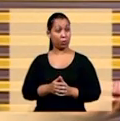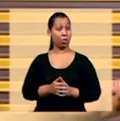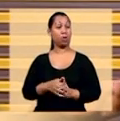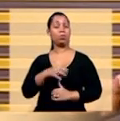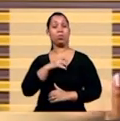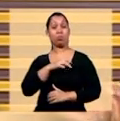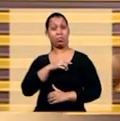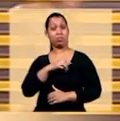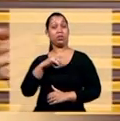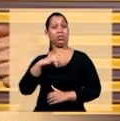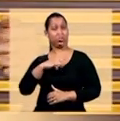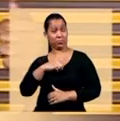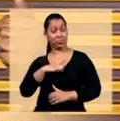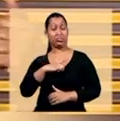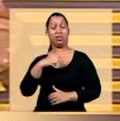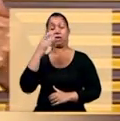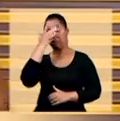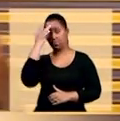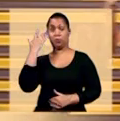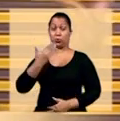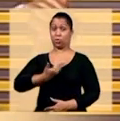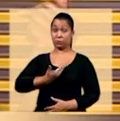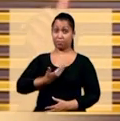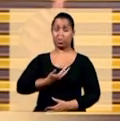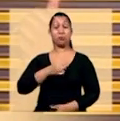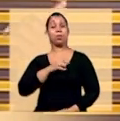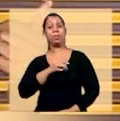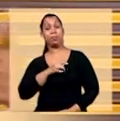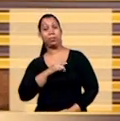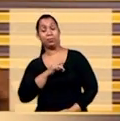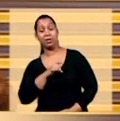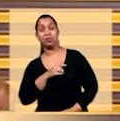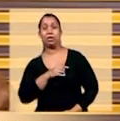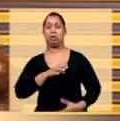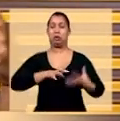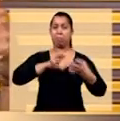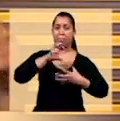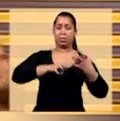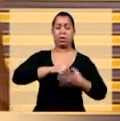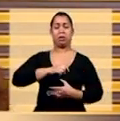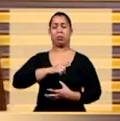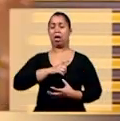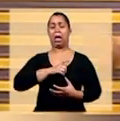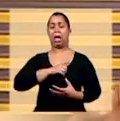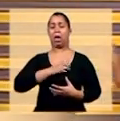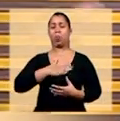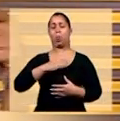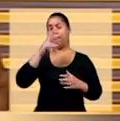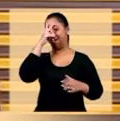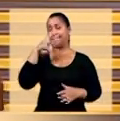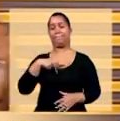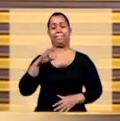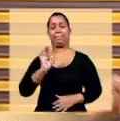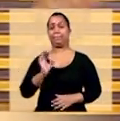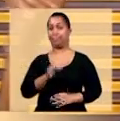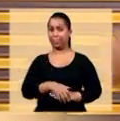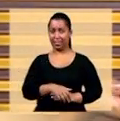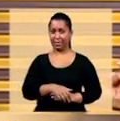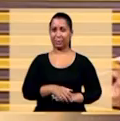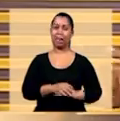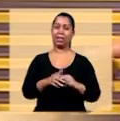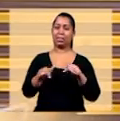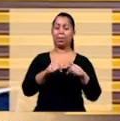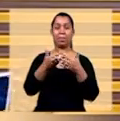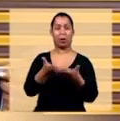trabalho? O medo também invade esses colegas? Então, é o medo de entrar numa briga que não é minha, é o medo de perder